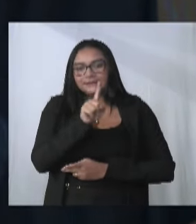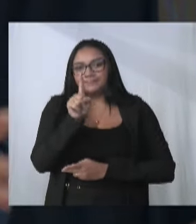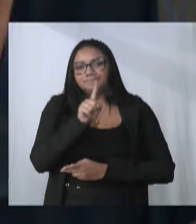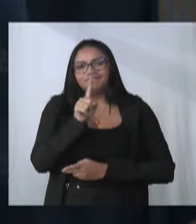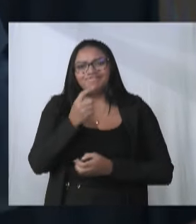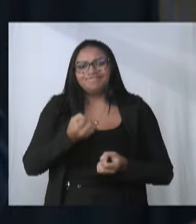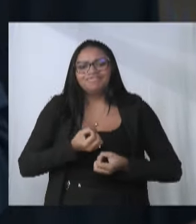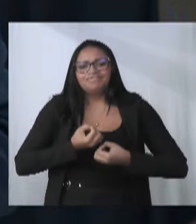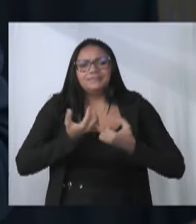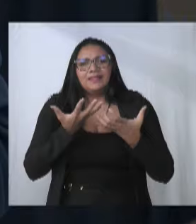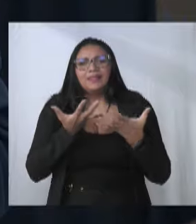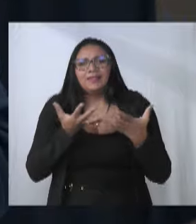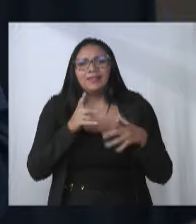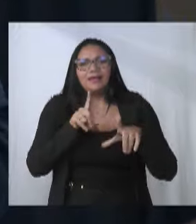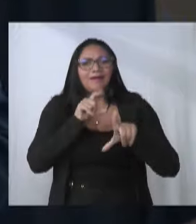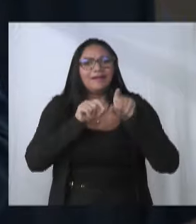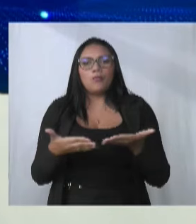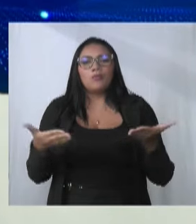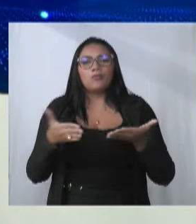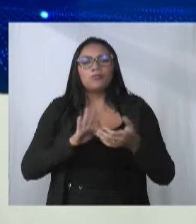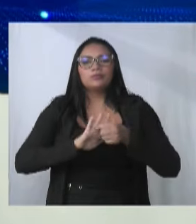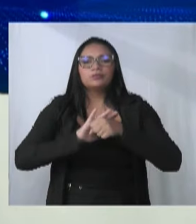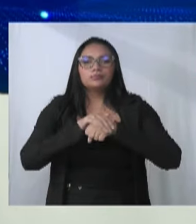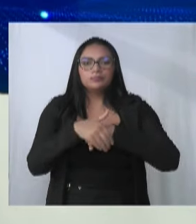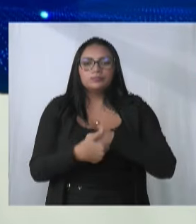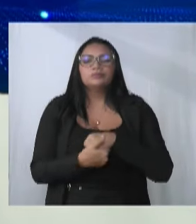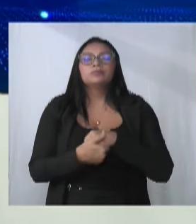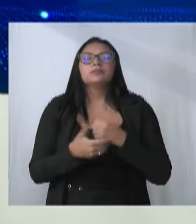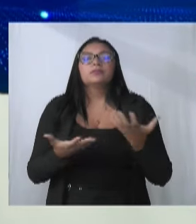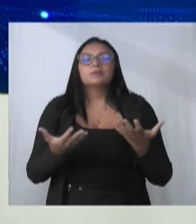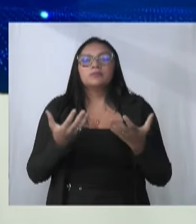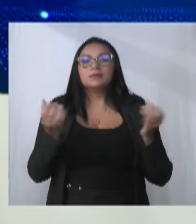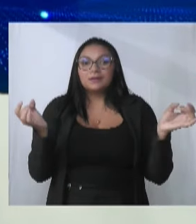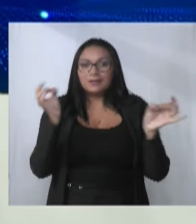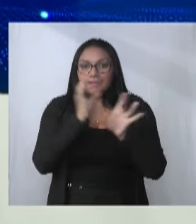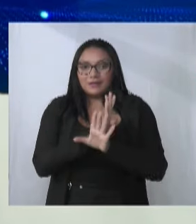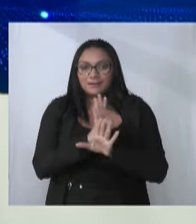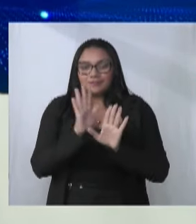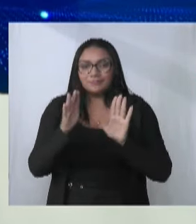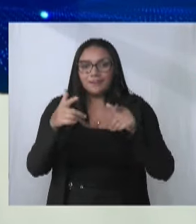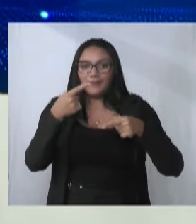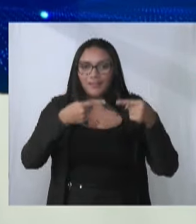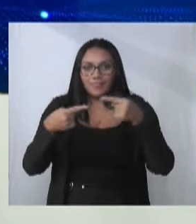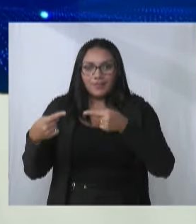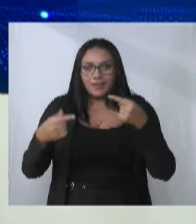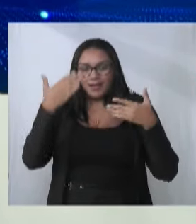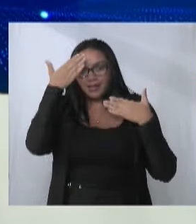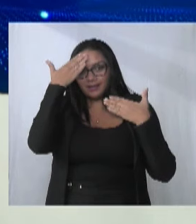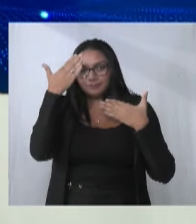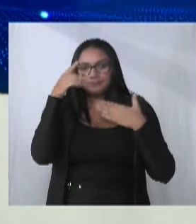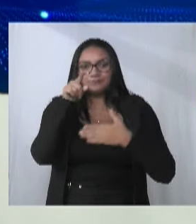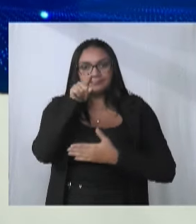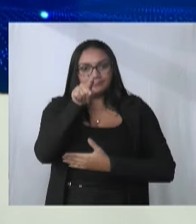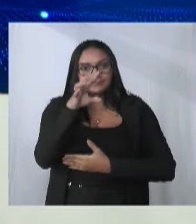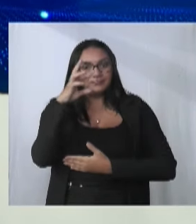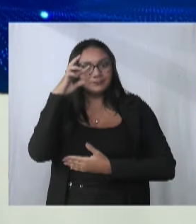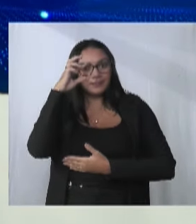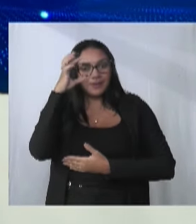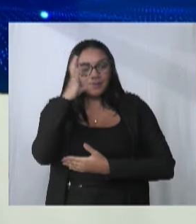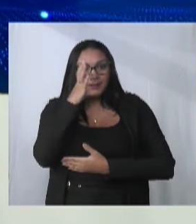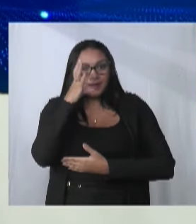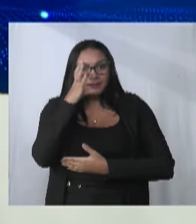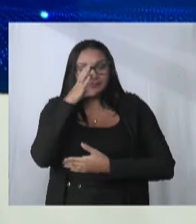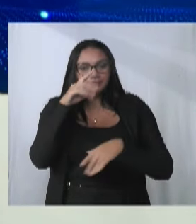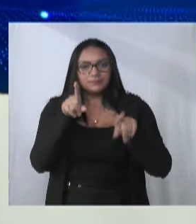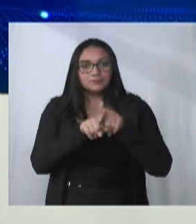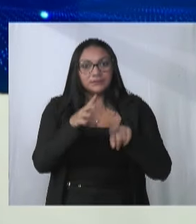ainda não escolheu seu candidato a prefeito. Terminando aqui mais um debate, agradecendo a você pela audiência e não